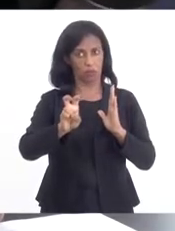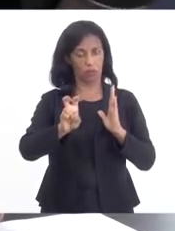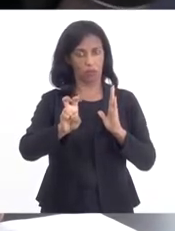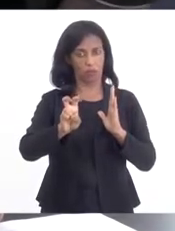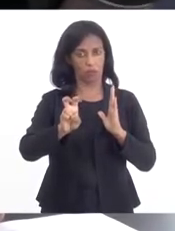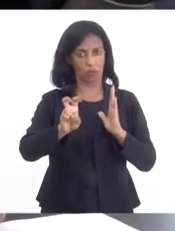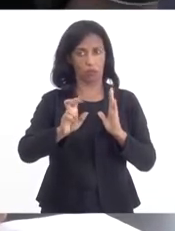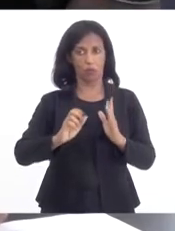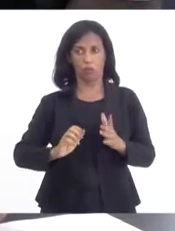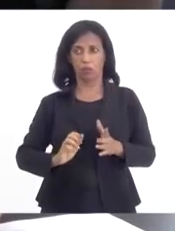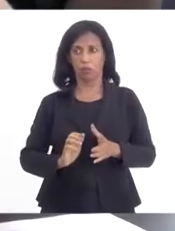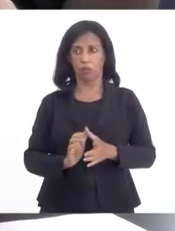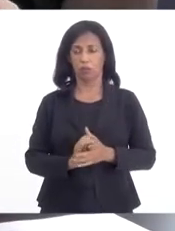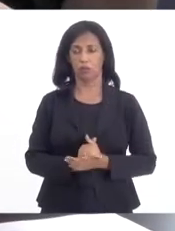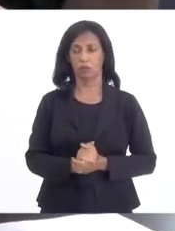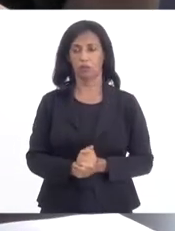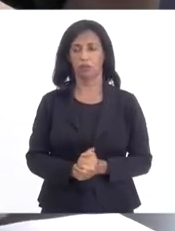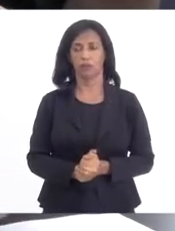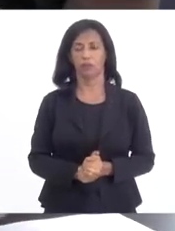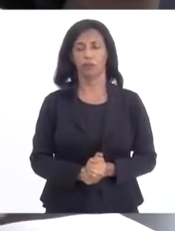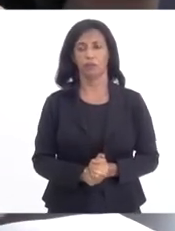novo.